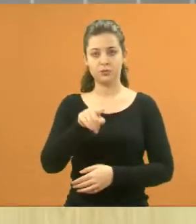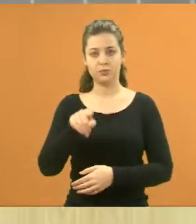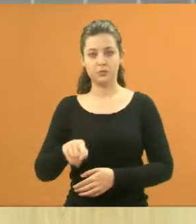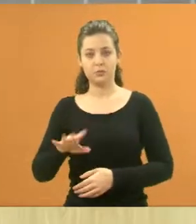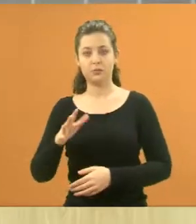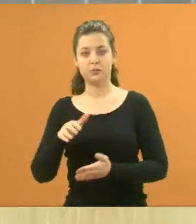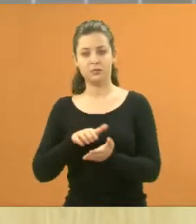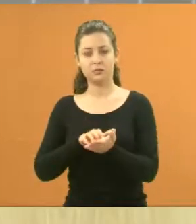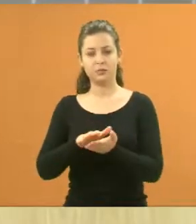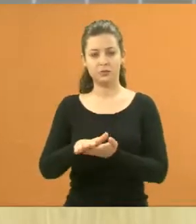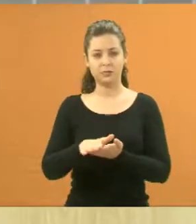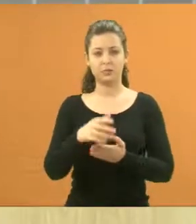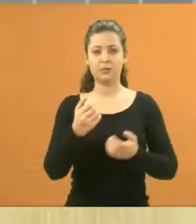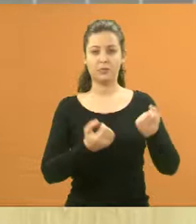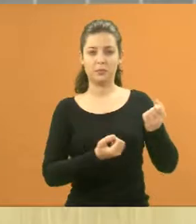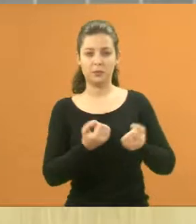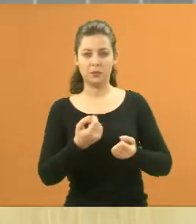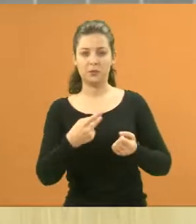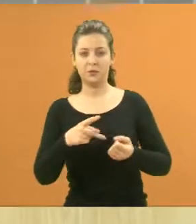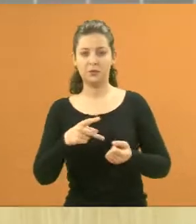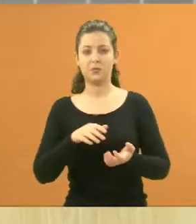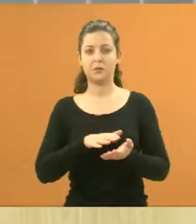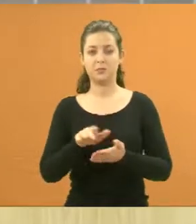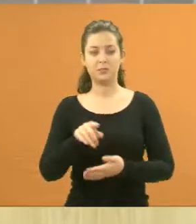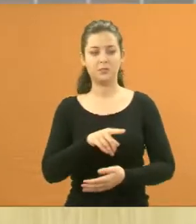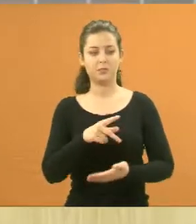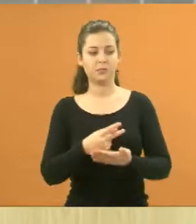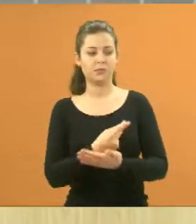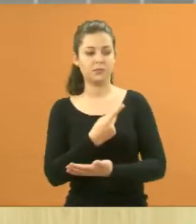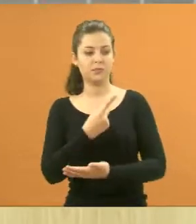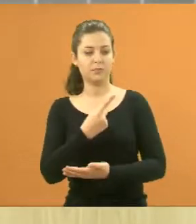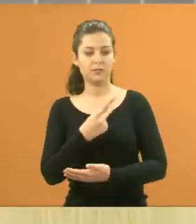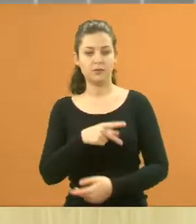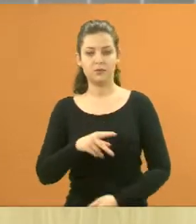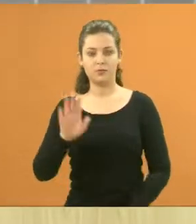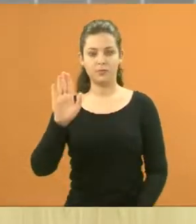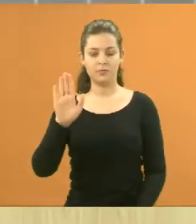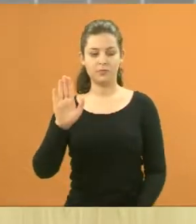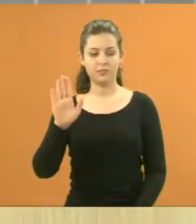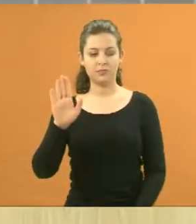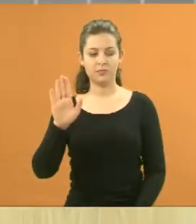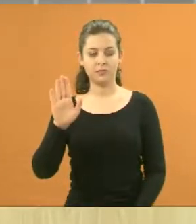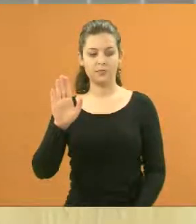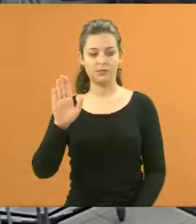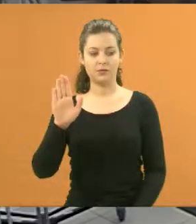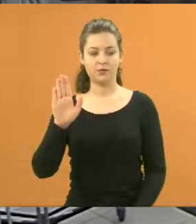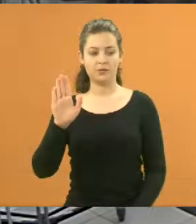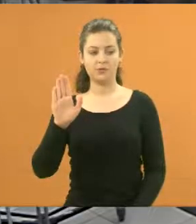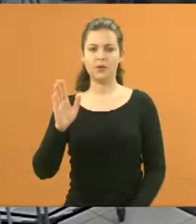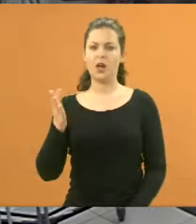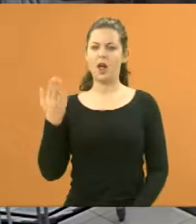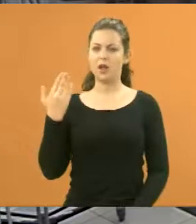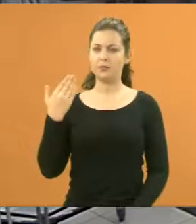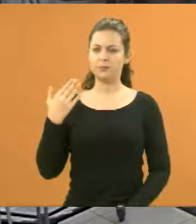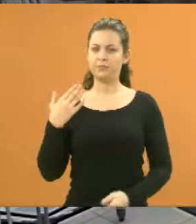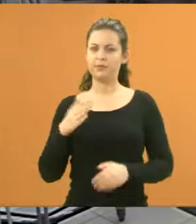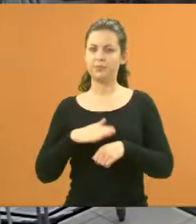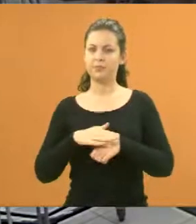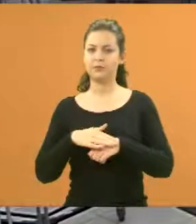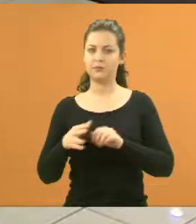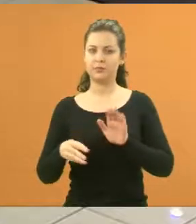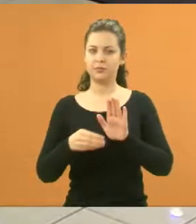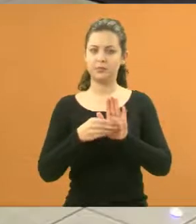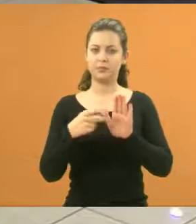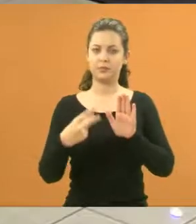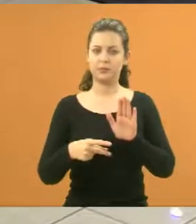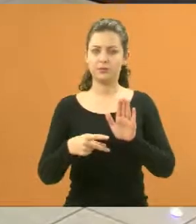auto de infração e multa da lei complementar número 68. Por questão de ordem, nós fizemos uma emenda aqui nesse